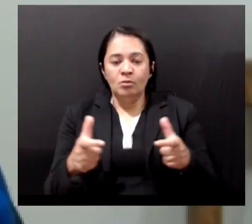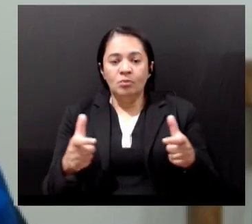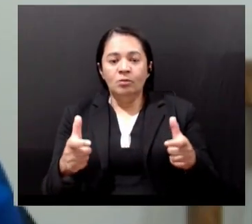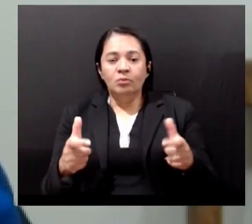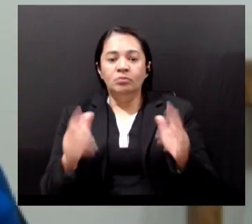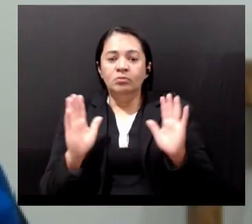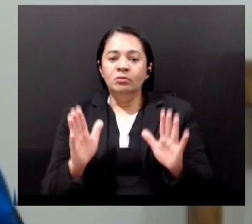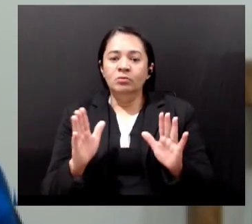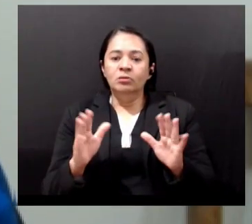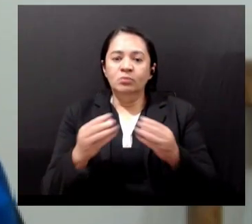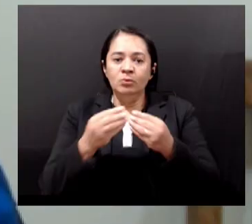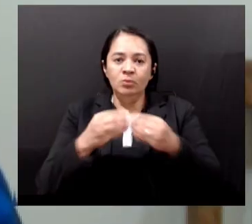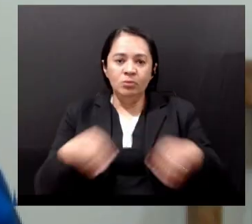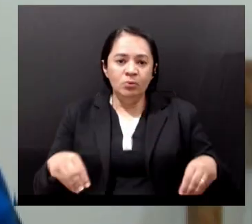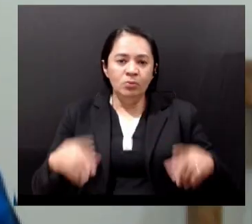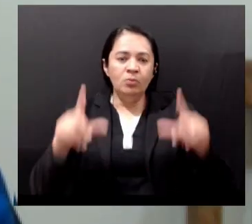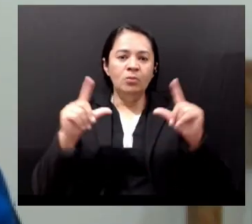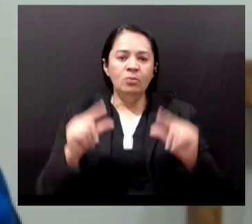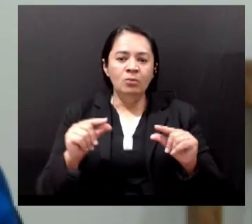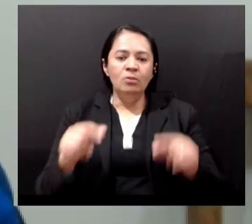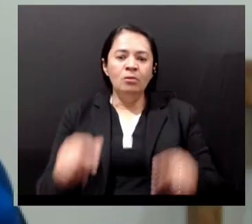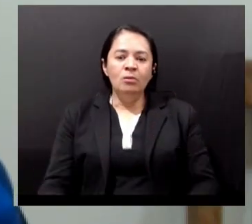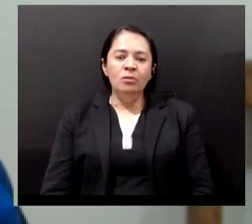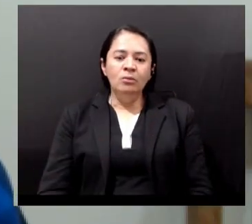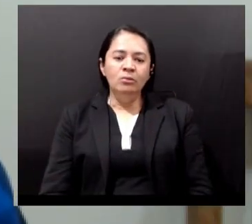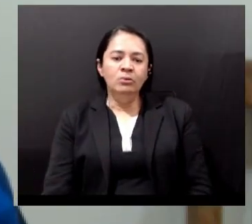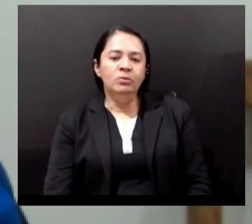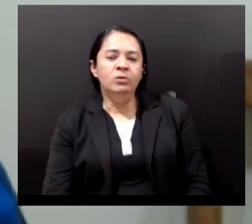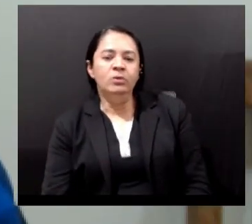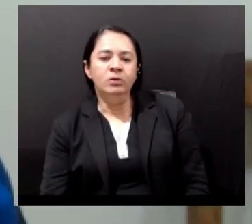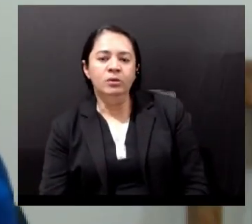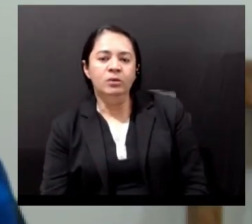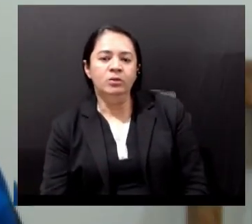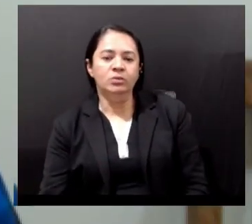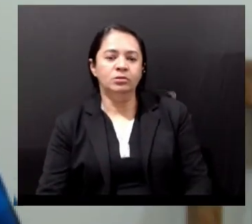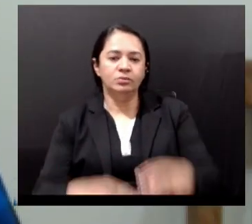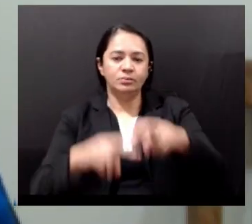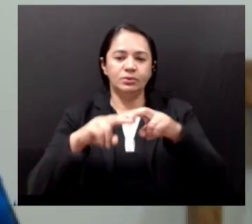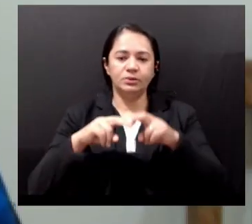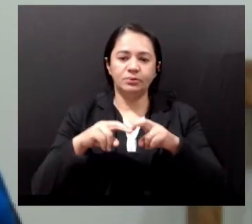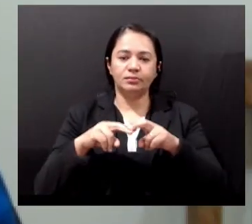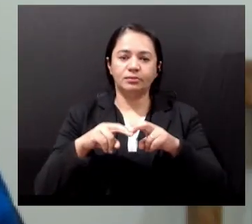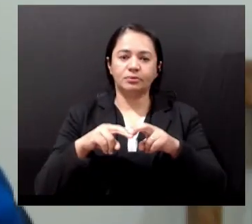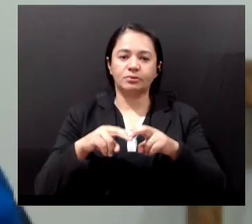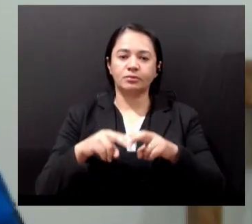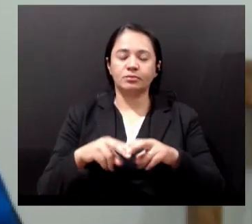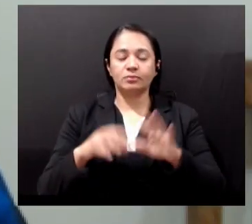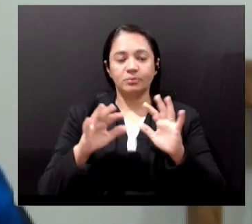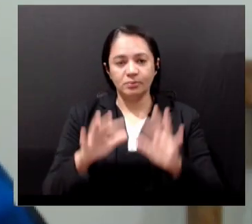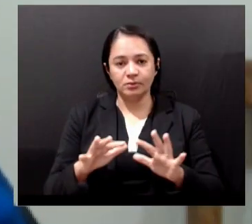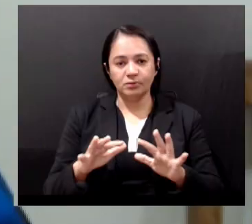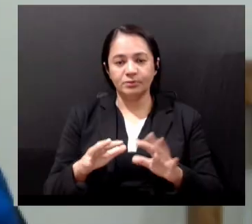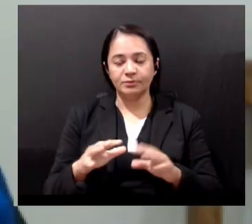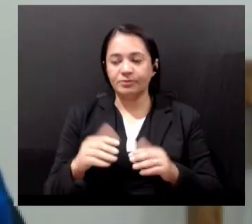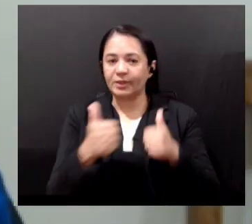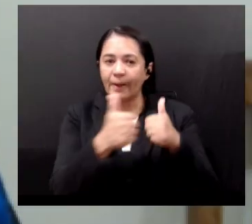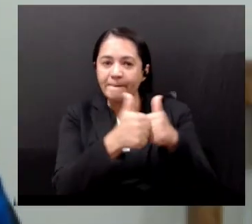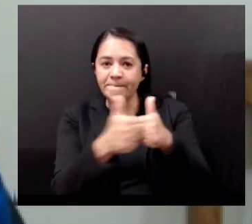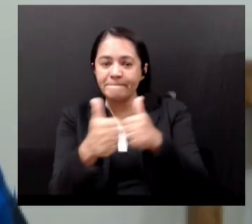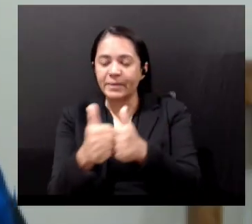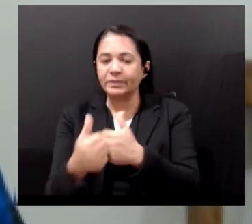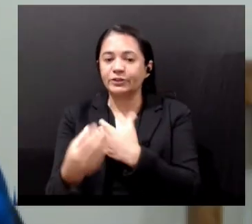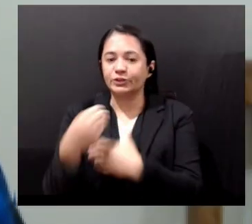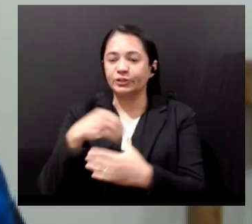aumentando, seja afetado. Então, com a introdução dessa noção de vizinhança